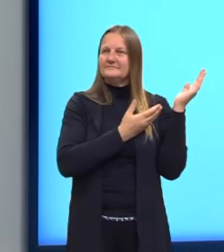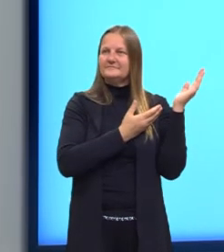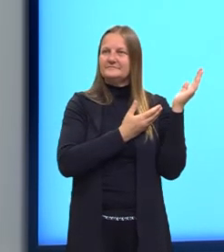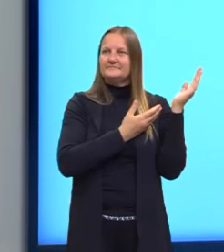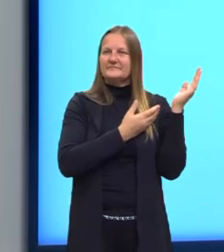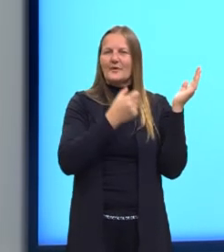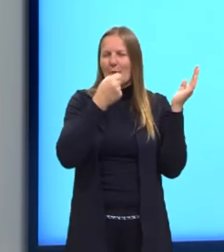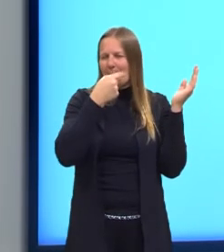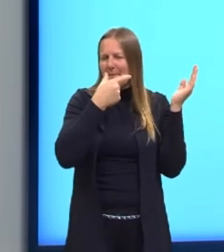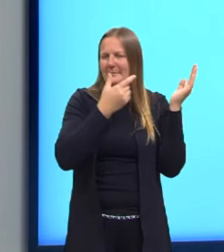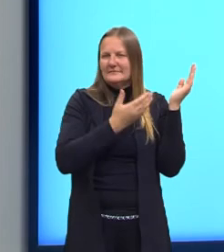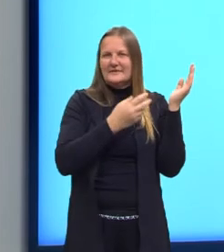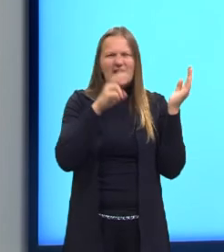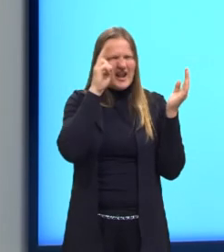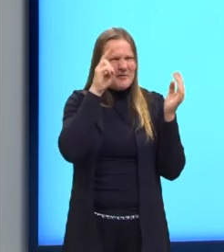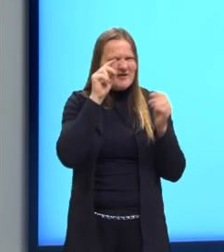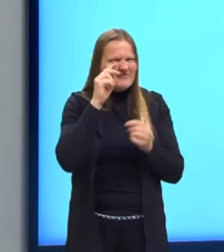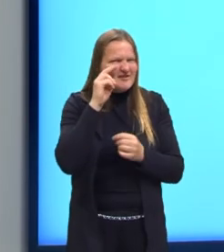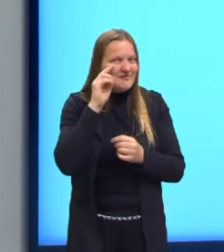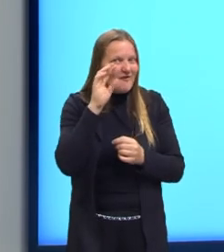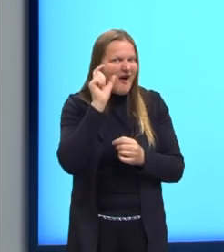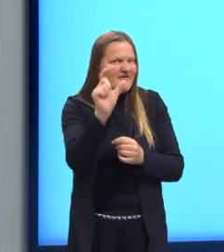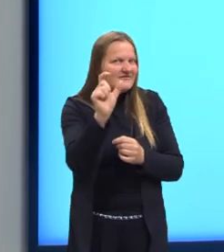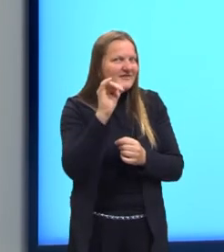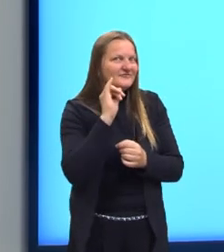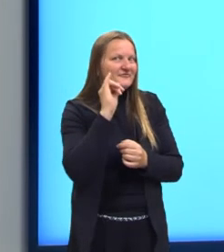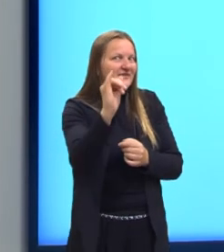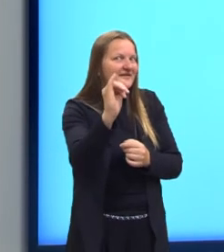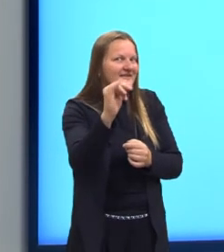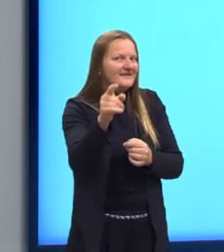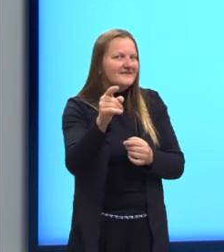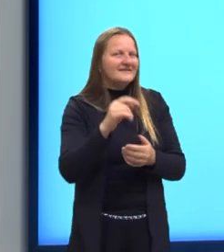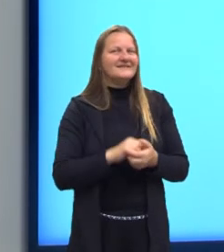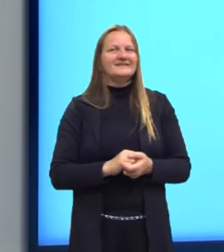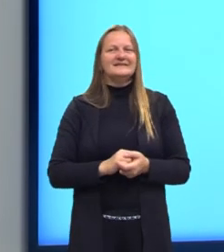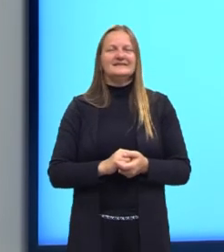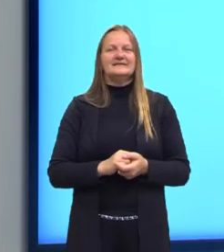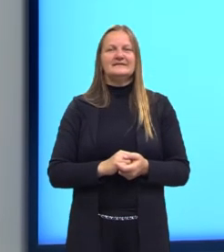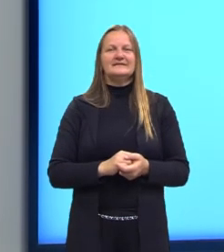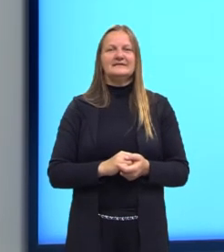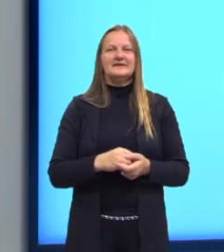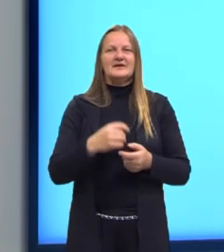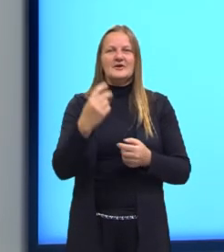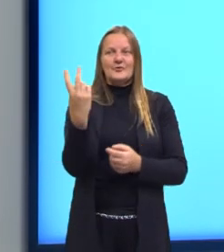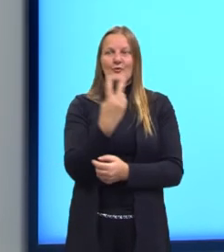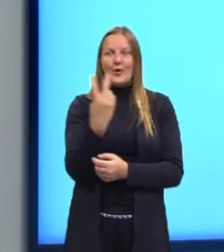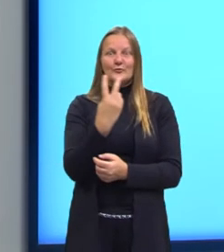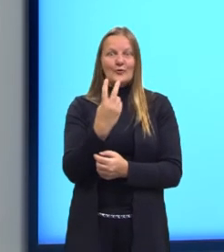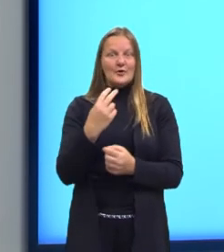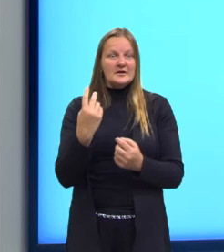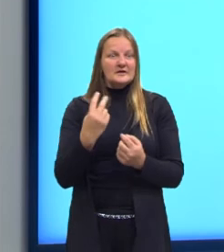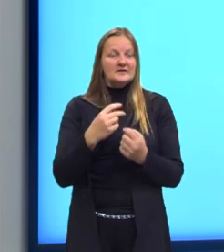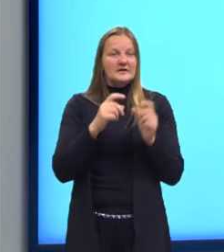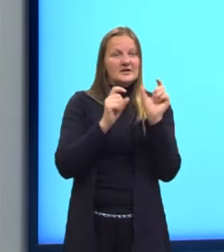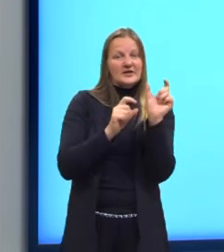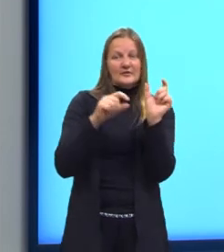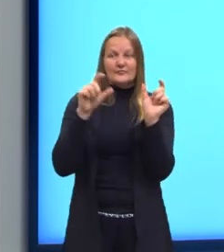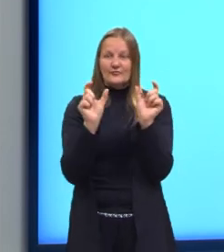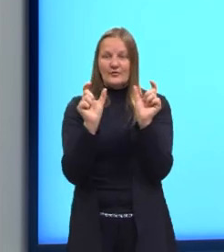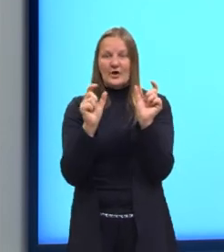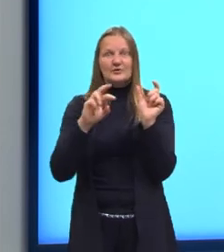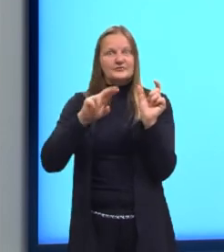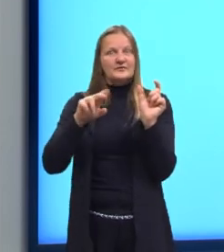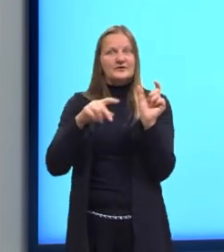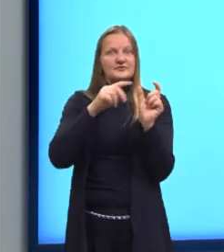como o último lembrete o esqueleto da redação e eu somos diferentes nós